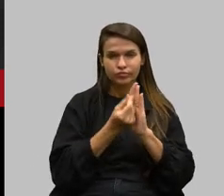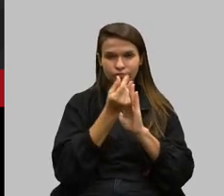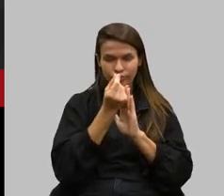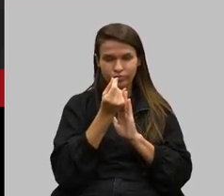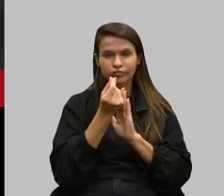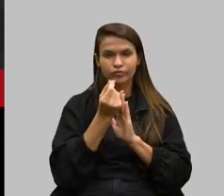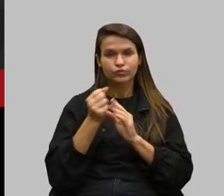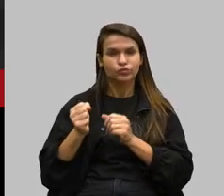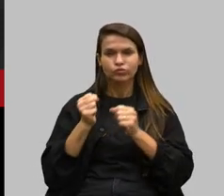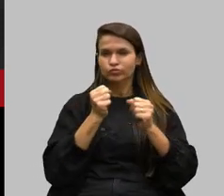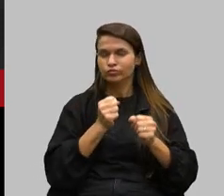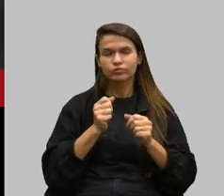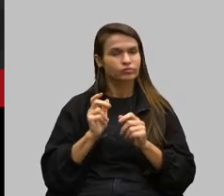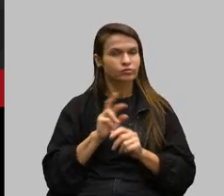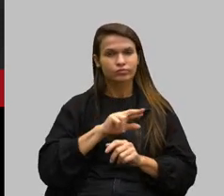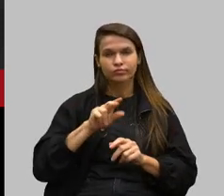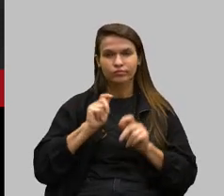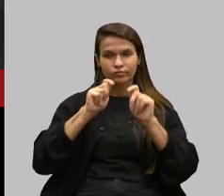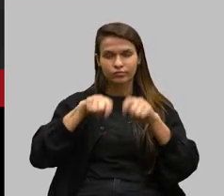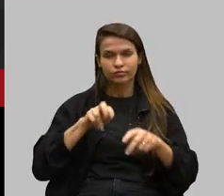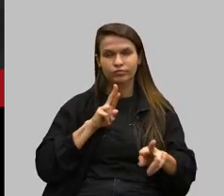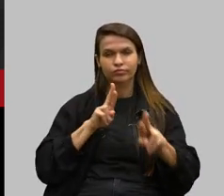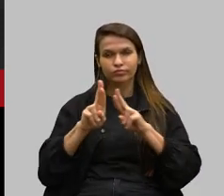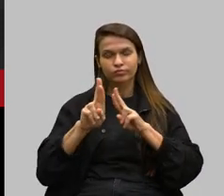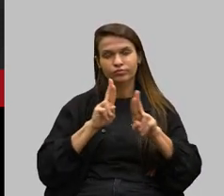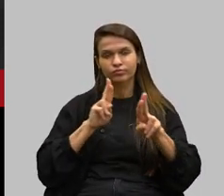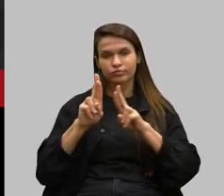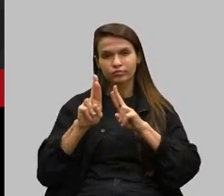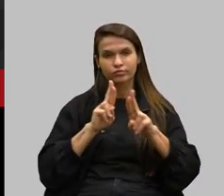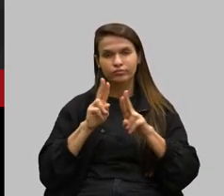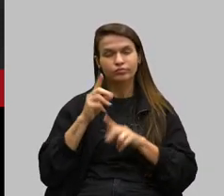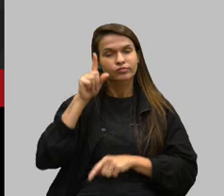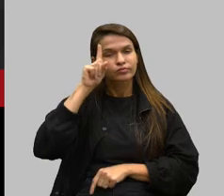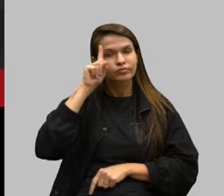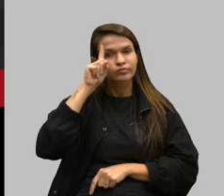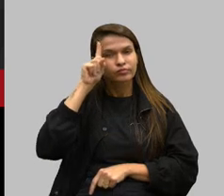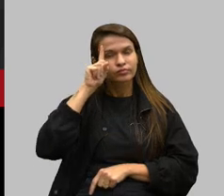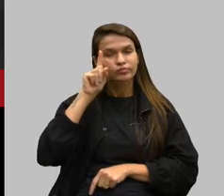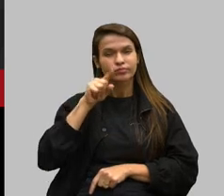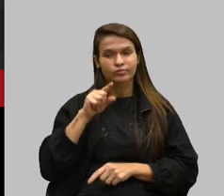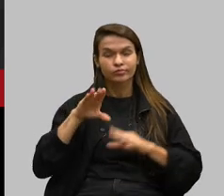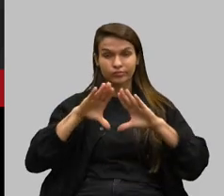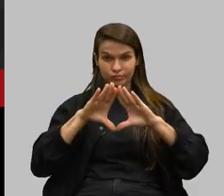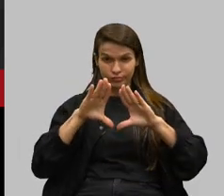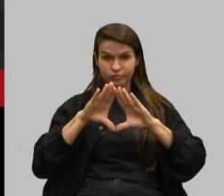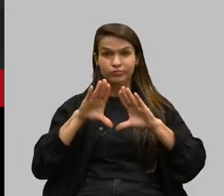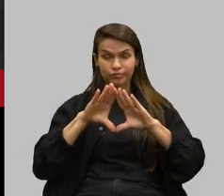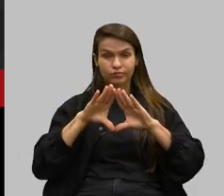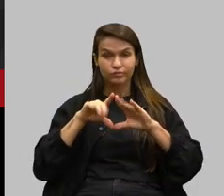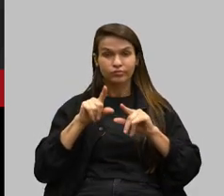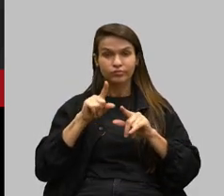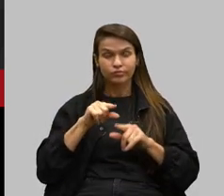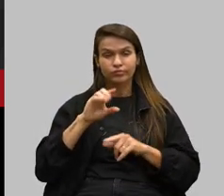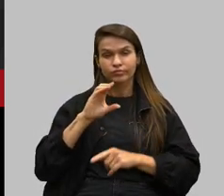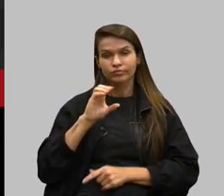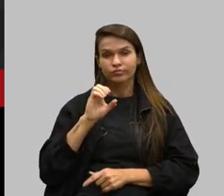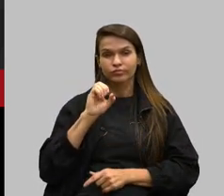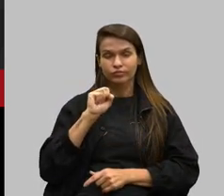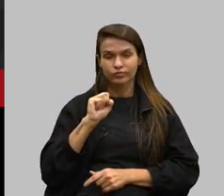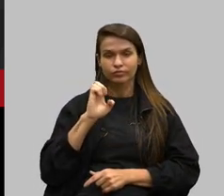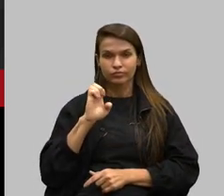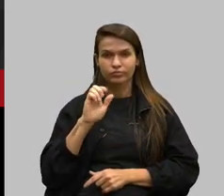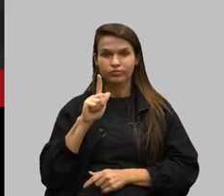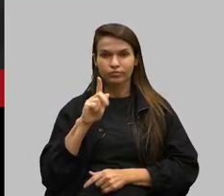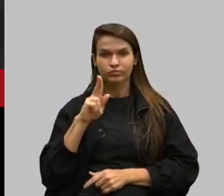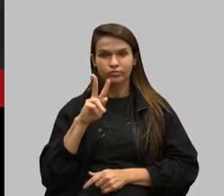não é de competência a relação eh do dia a dia é com a Assembleia Legislativa que é da segov mas as demais